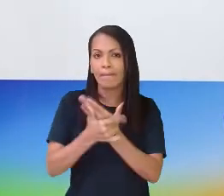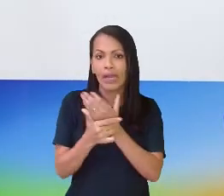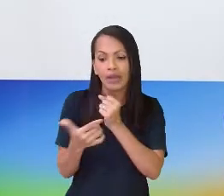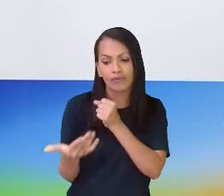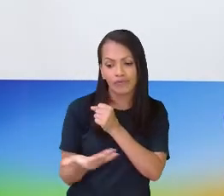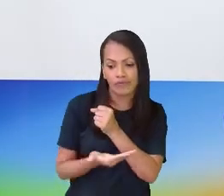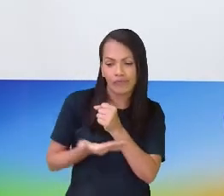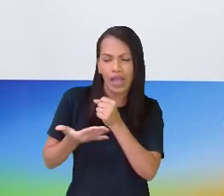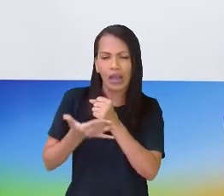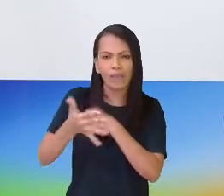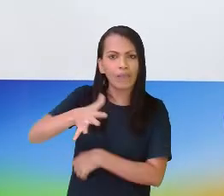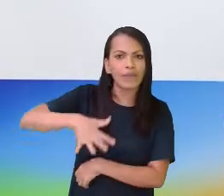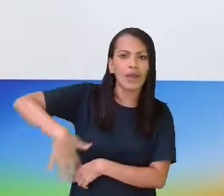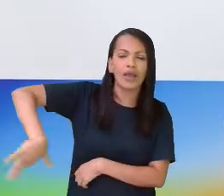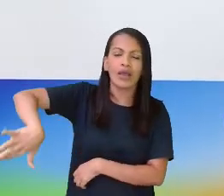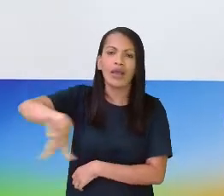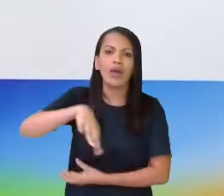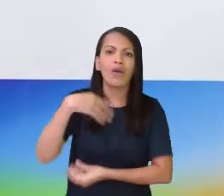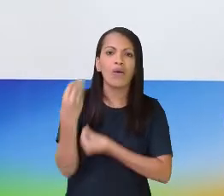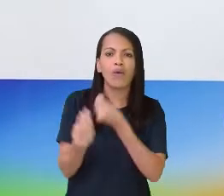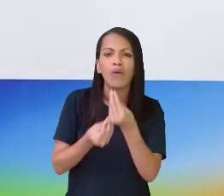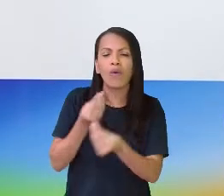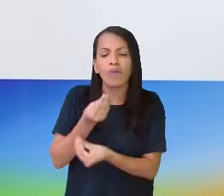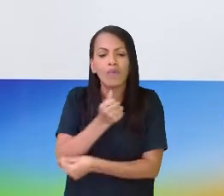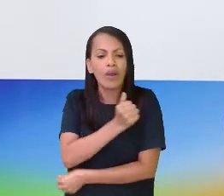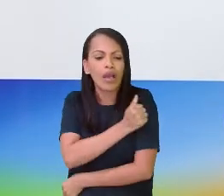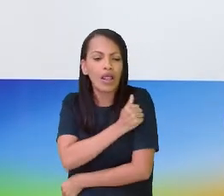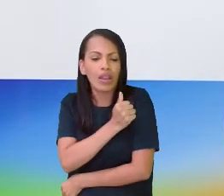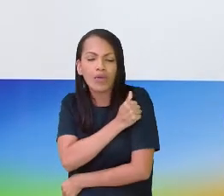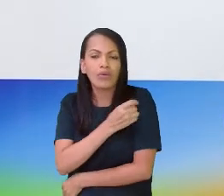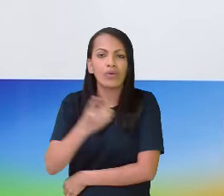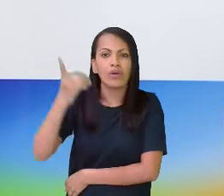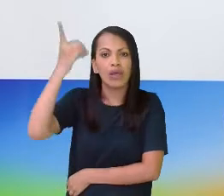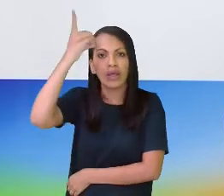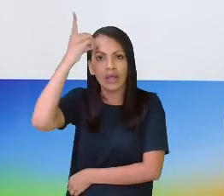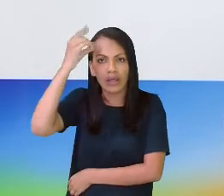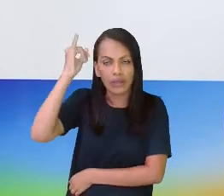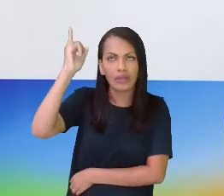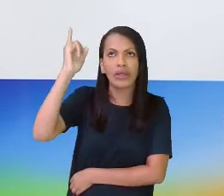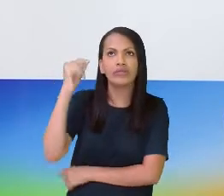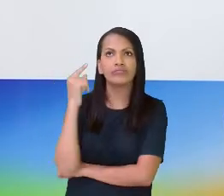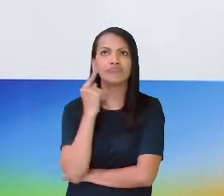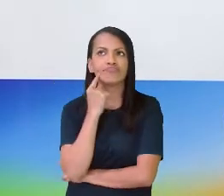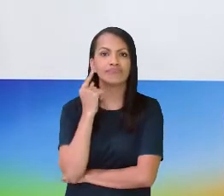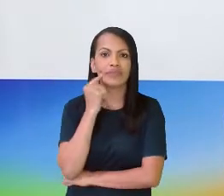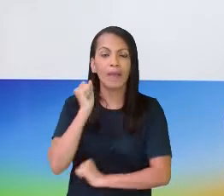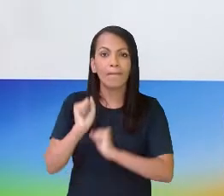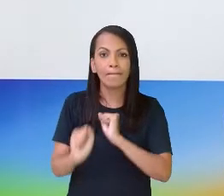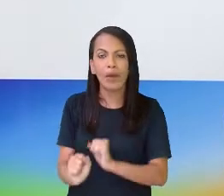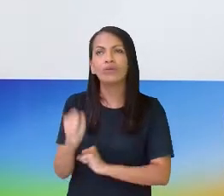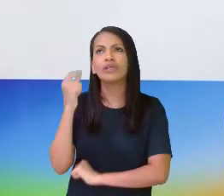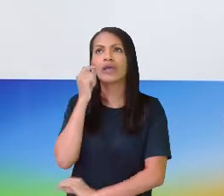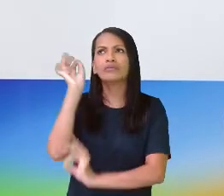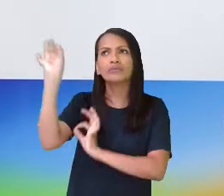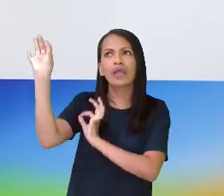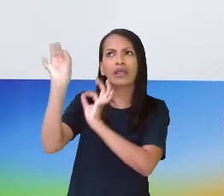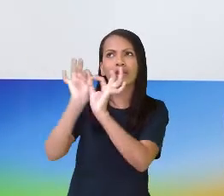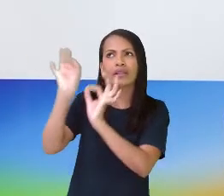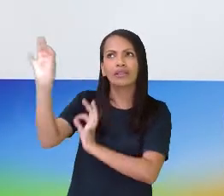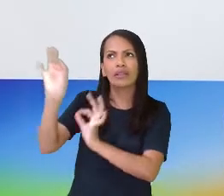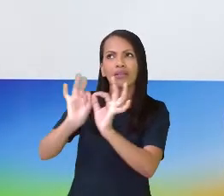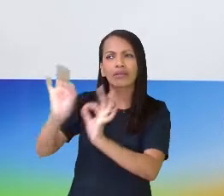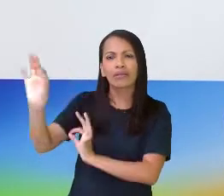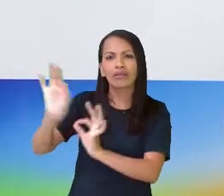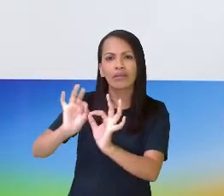muito gerais, né, do funcionamento do estudante com deficiência intelectual, para que a gente possa ir montando esse